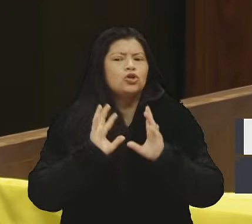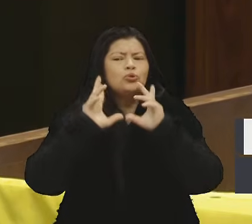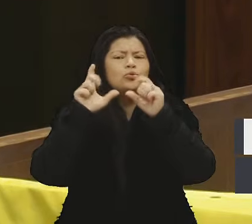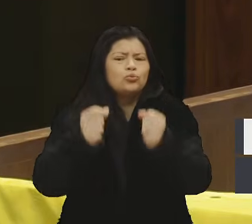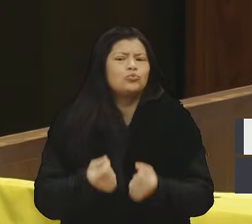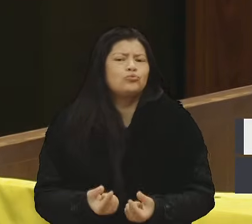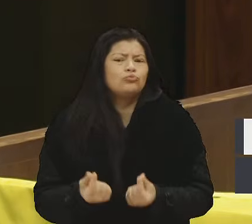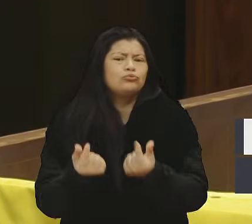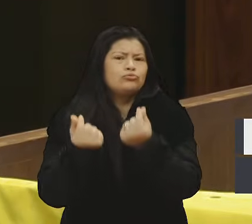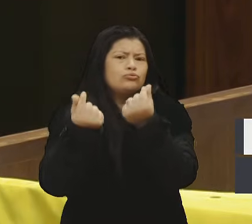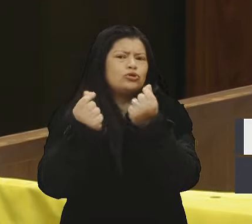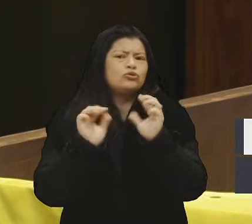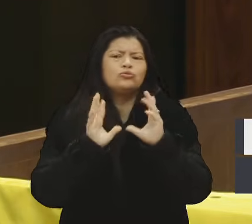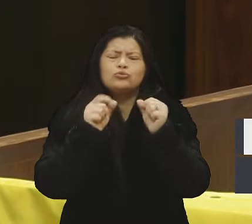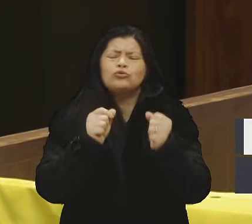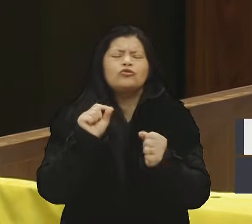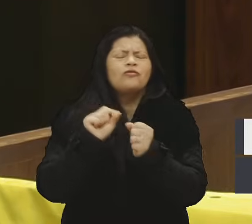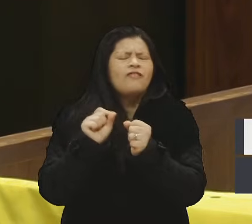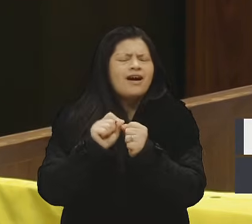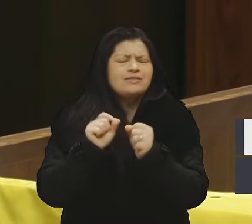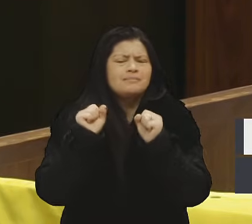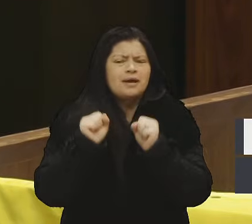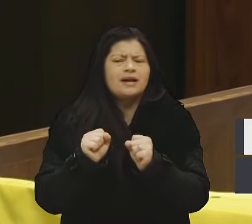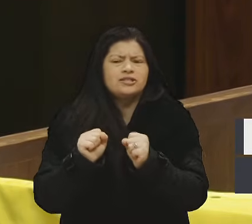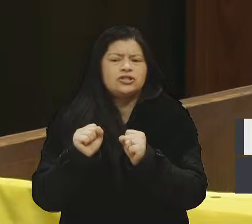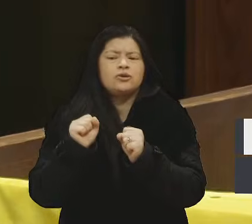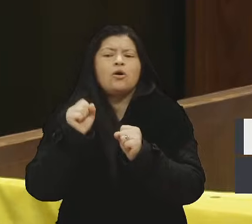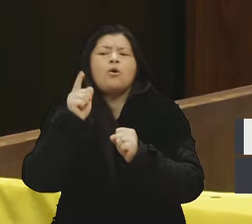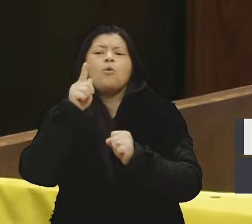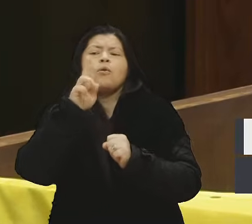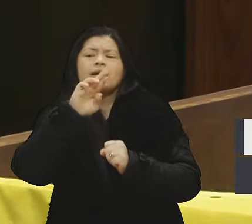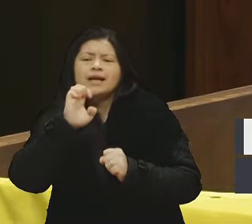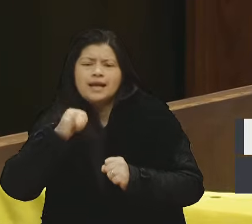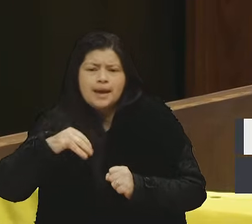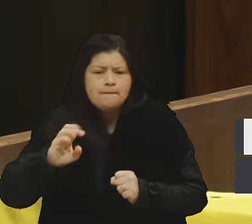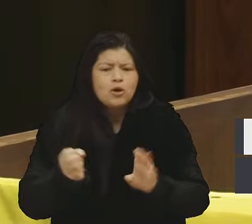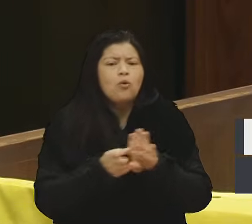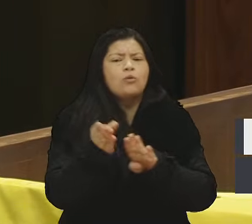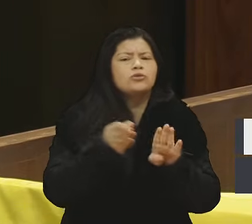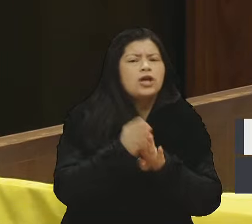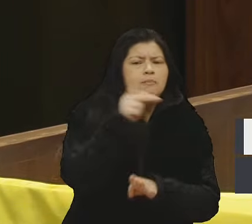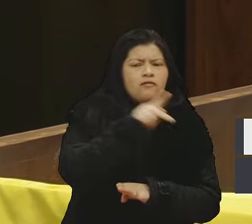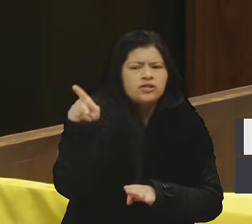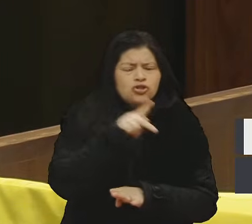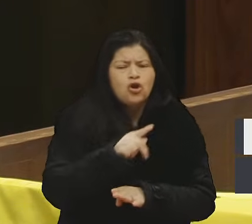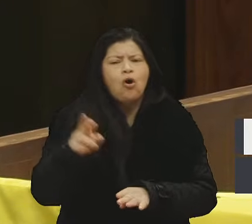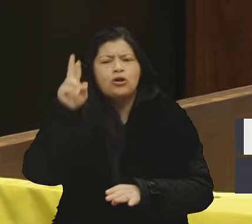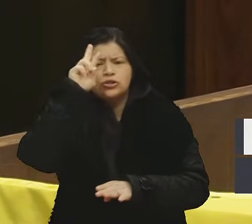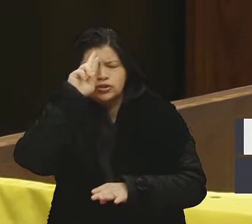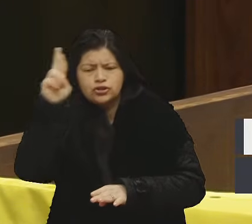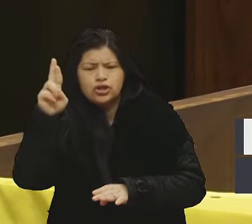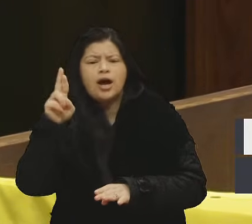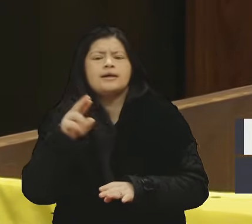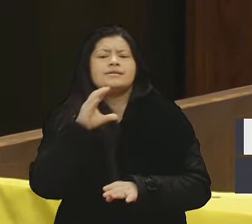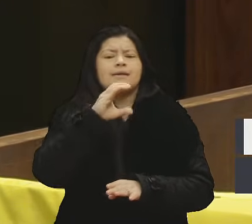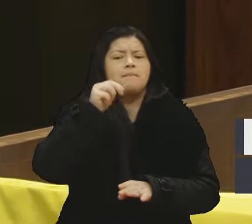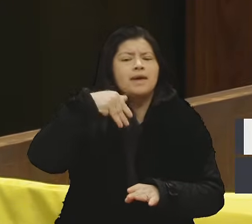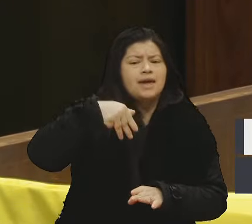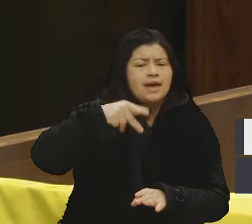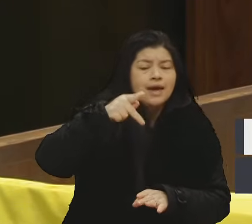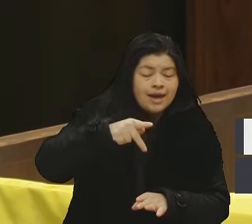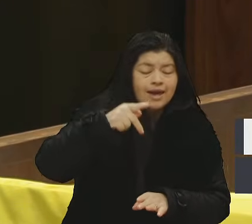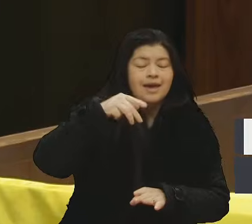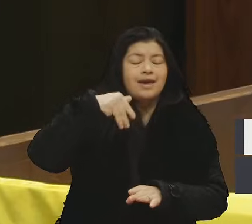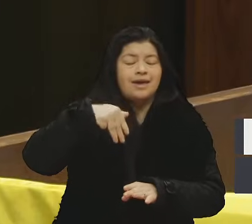que tudo faz parte da educação. O Grêmio Estudantil, o conselho, os professores, a direção, o próprio CPM, né, os